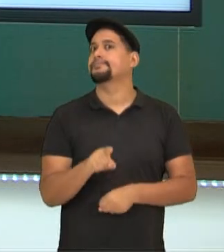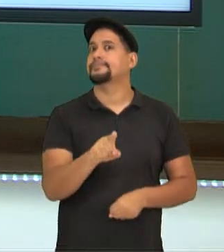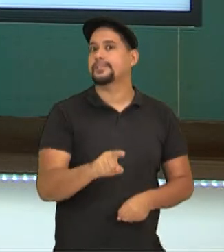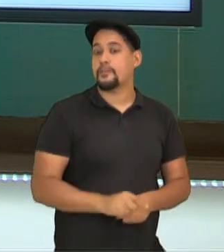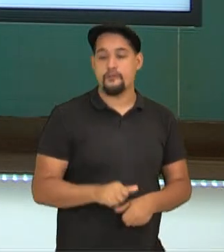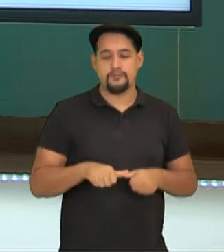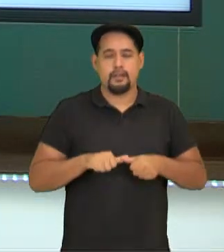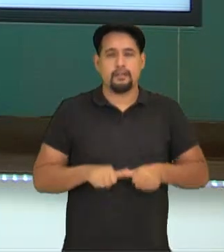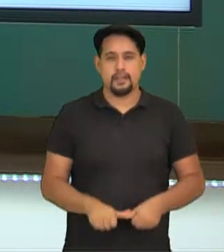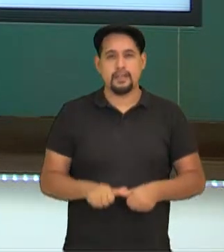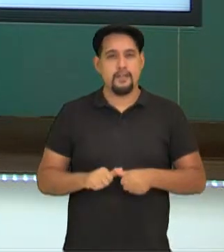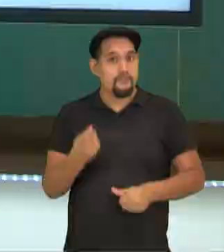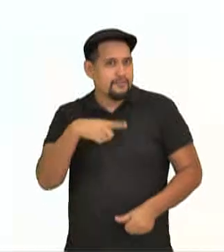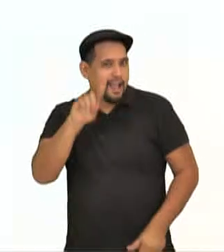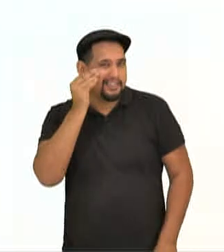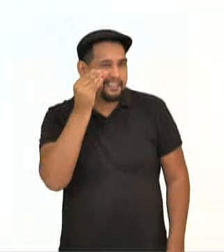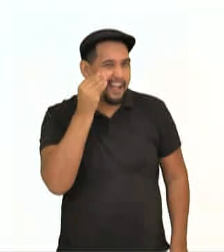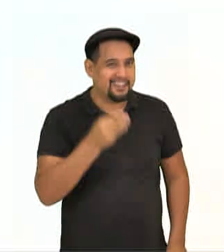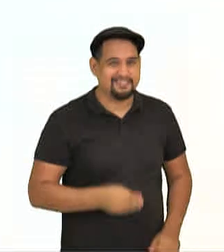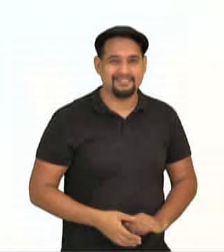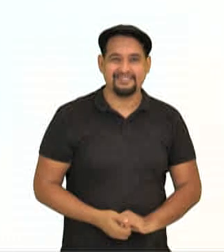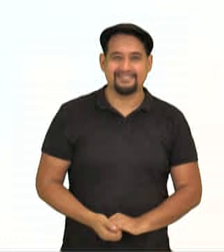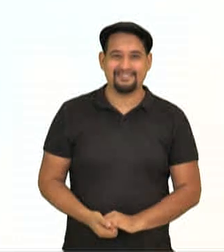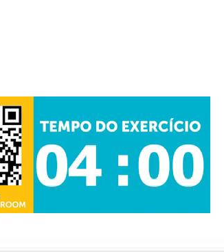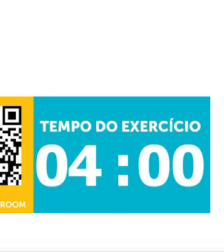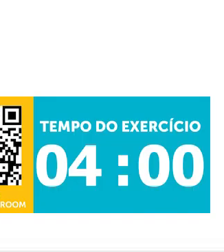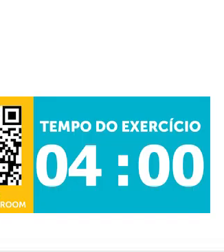eu fico aqui, vai lá!